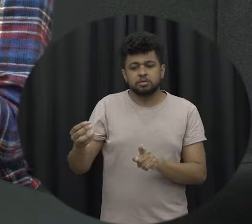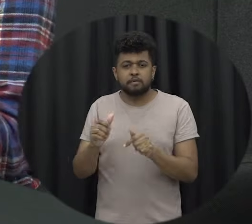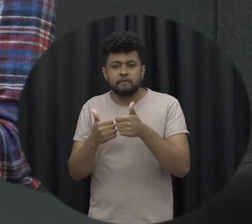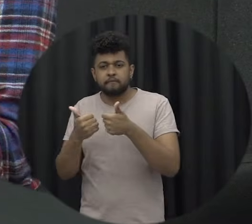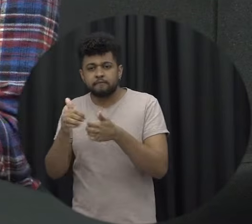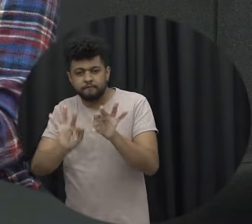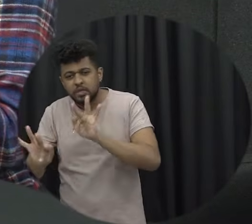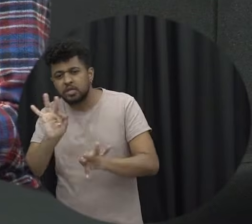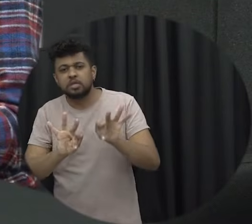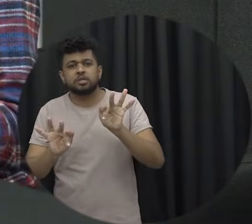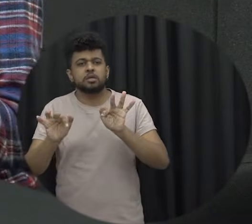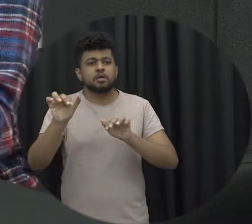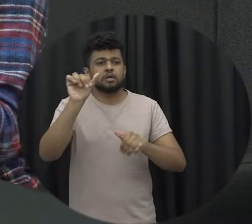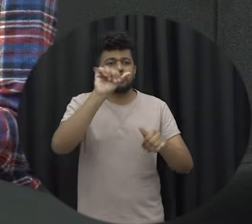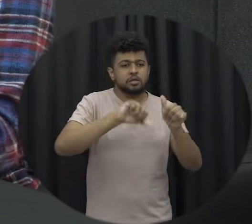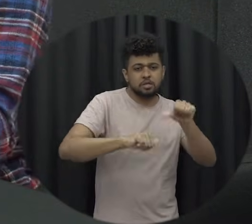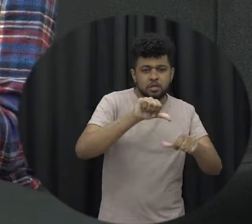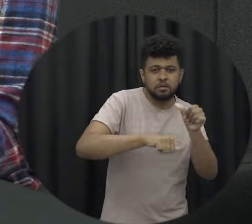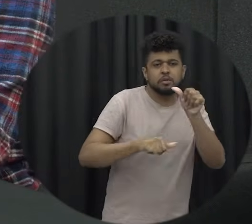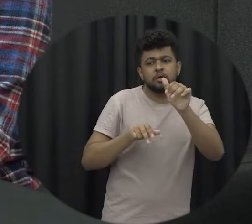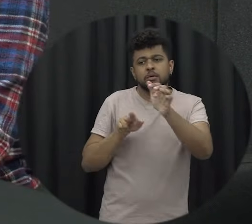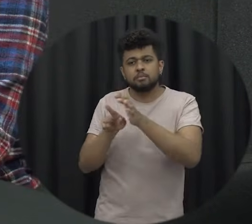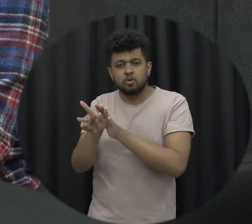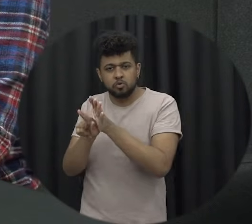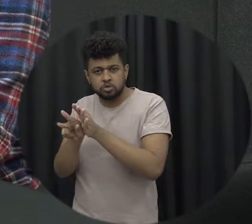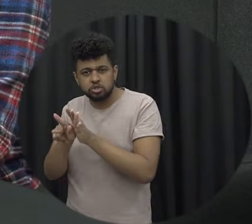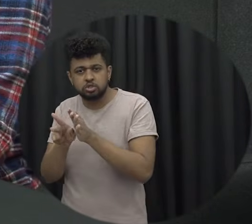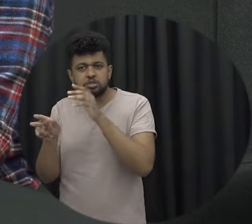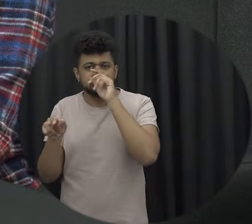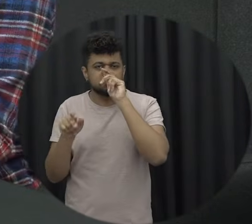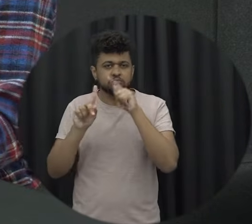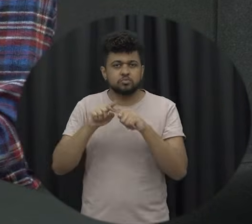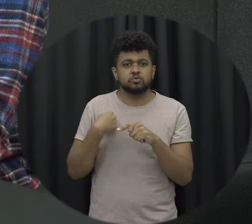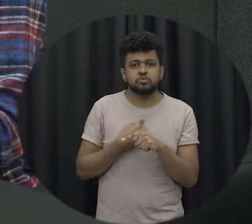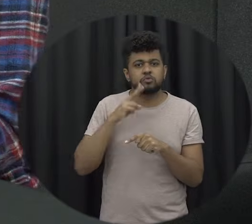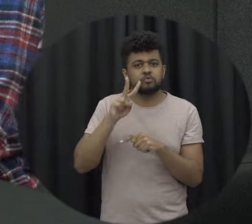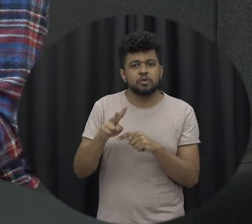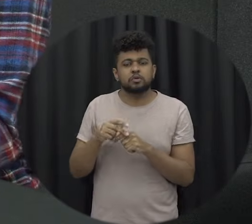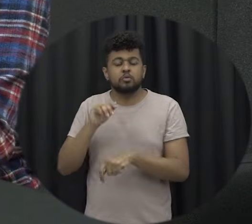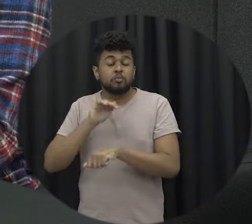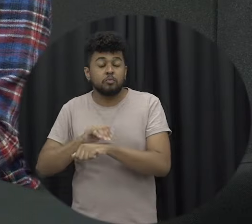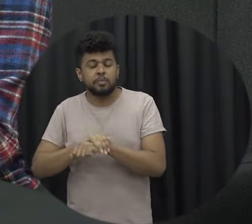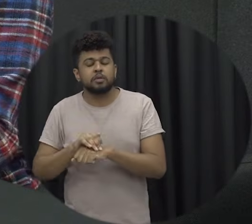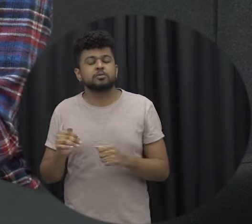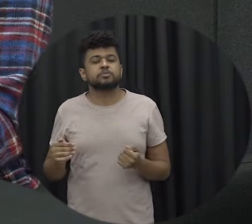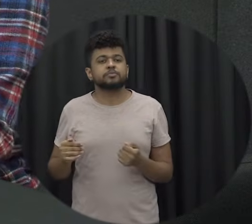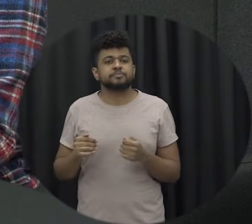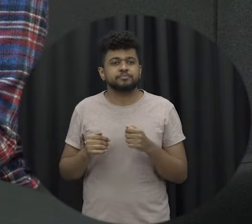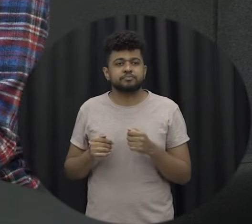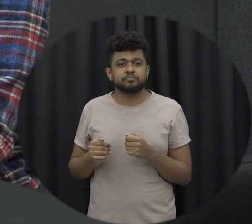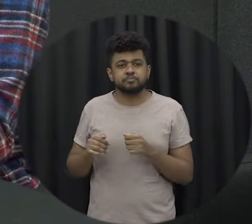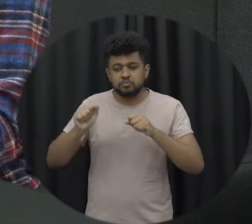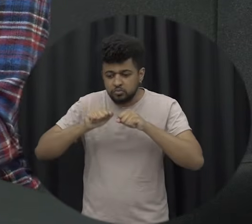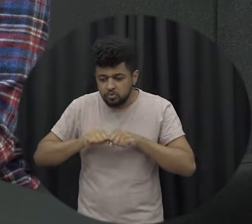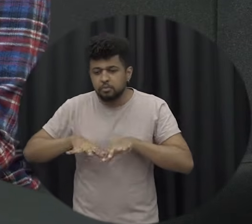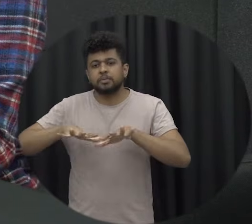biologia, né? Porque, veja, a gente está vivendo aí ainda, né, um momento de pandemia, né, que agora com